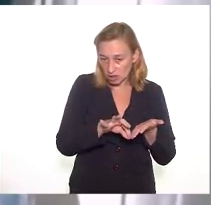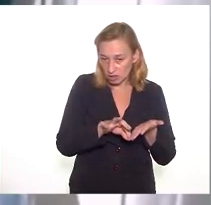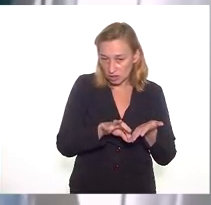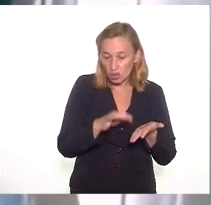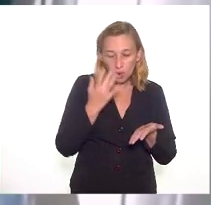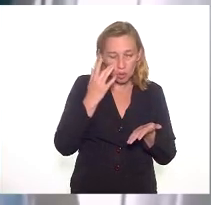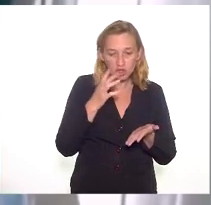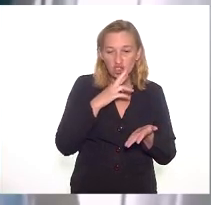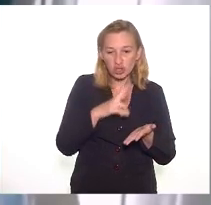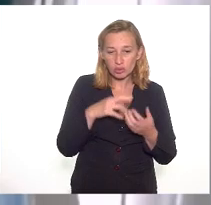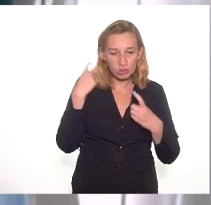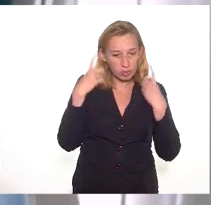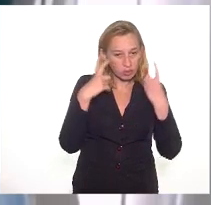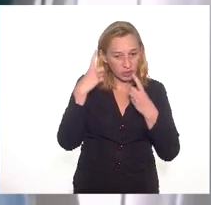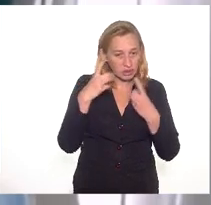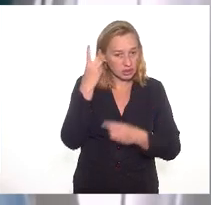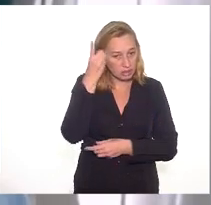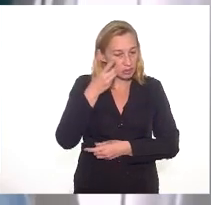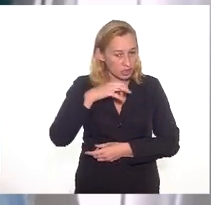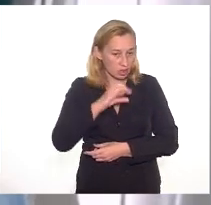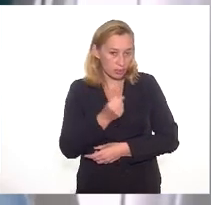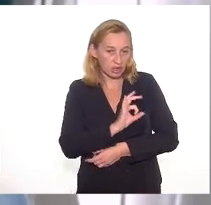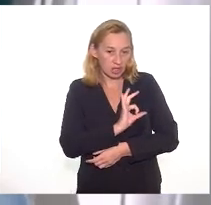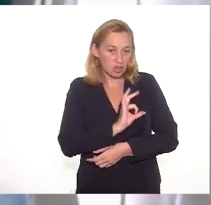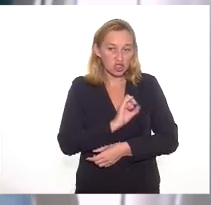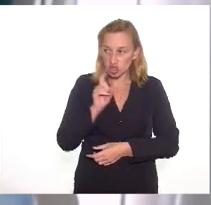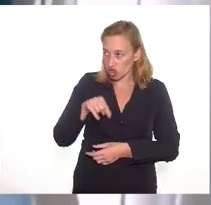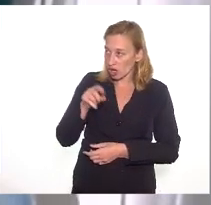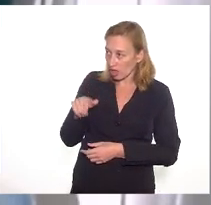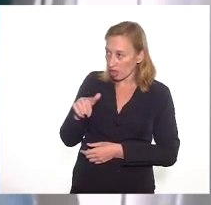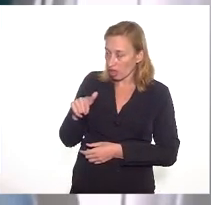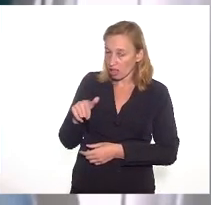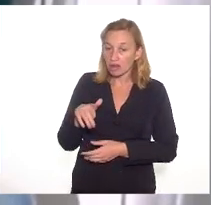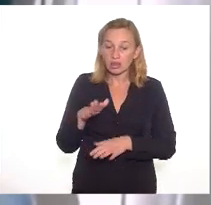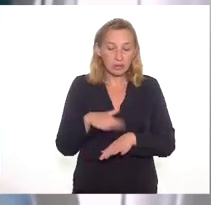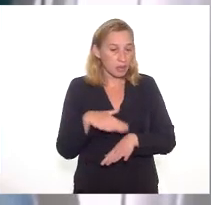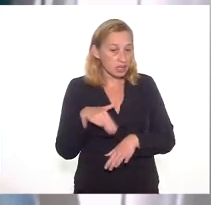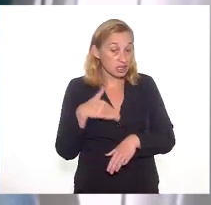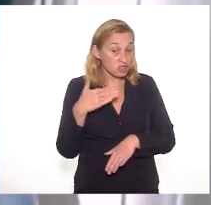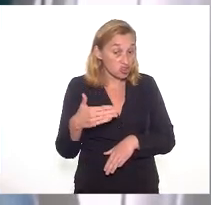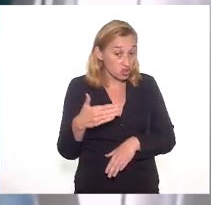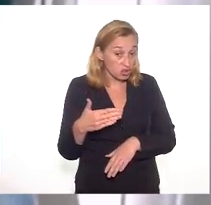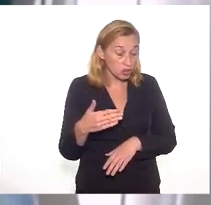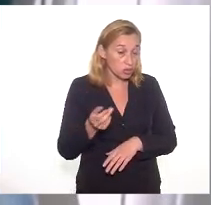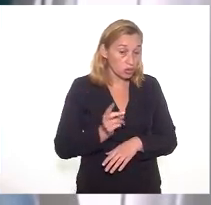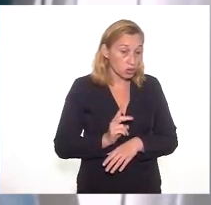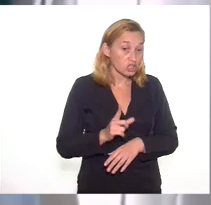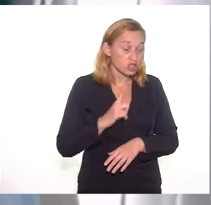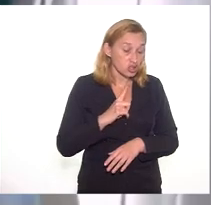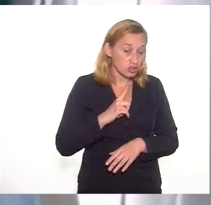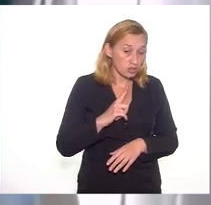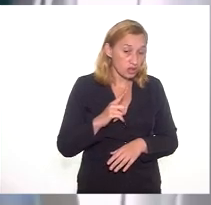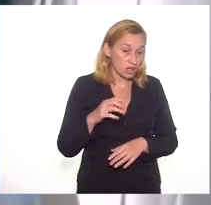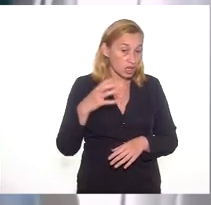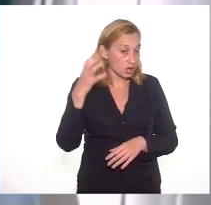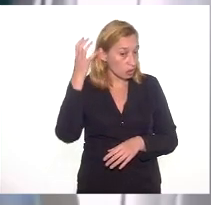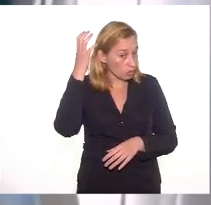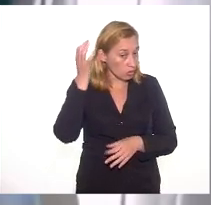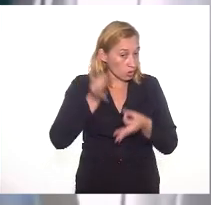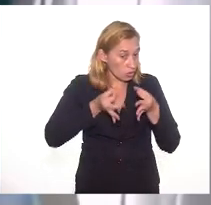que responde à preocupação da deputada Marta Rocha, já é uma penalidade. E aí, se mais adiante houver o trânsito em julgado com